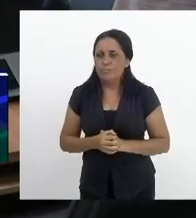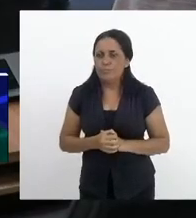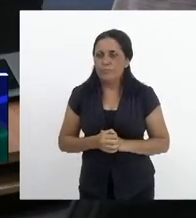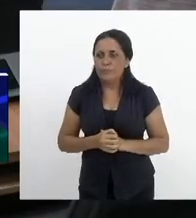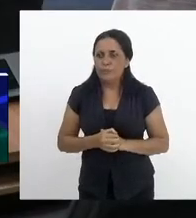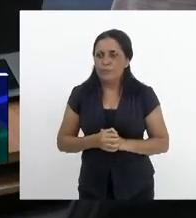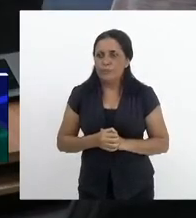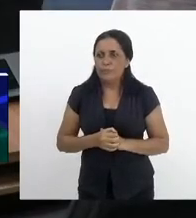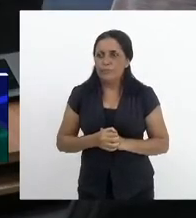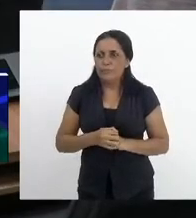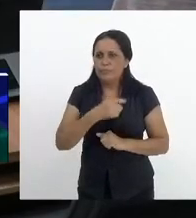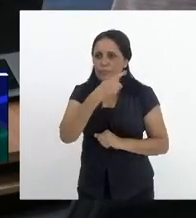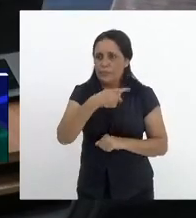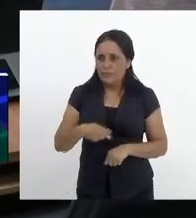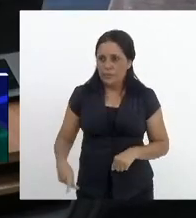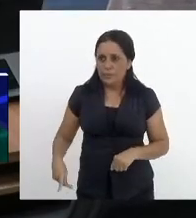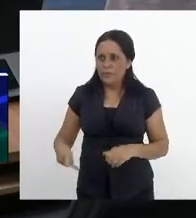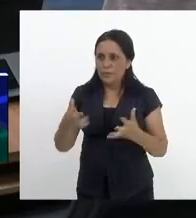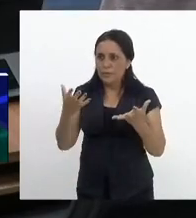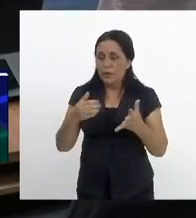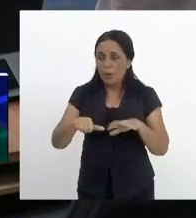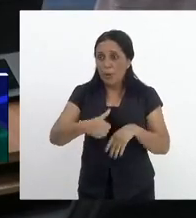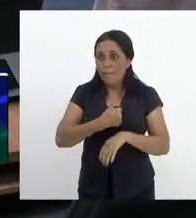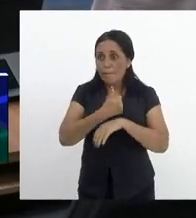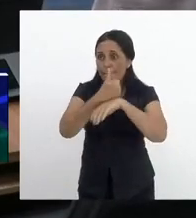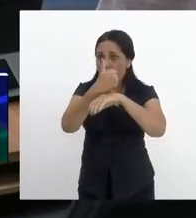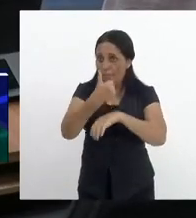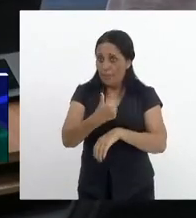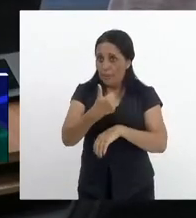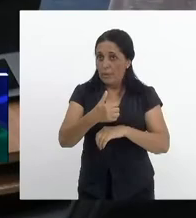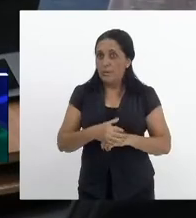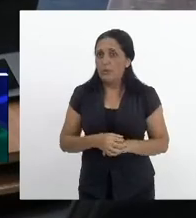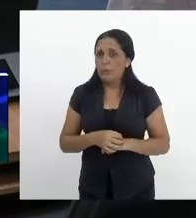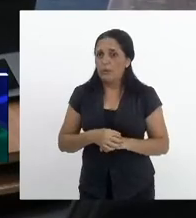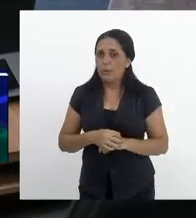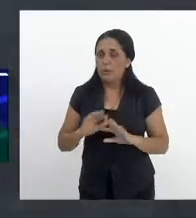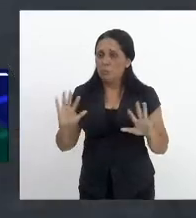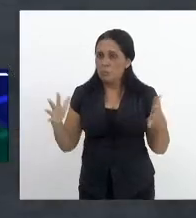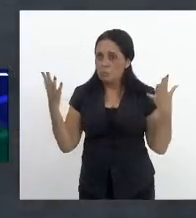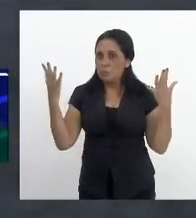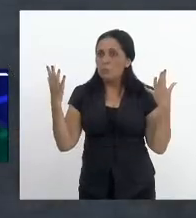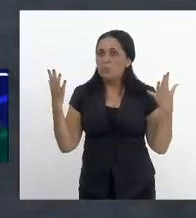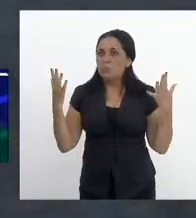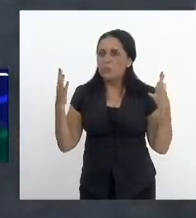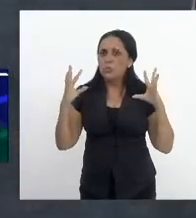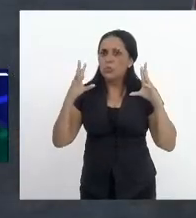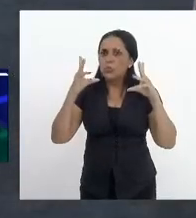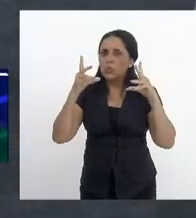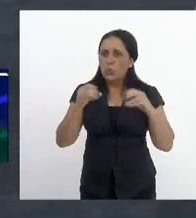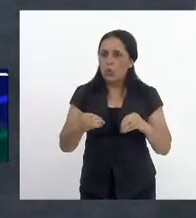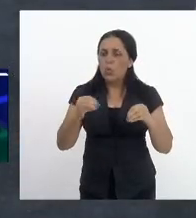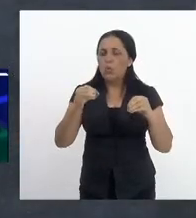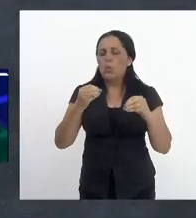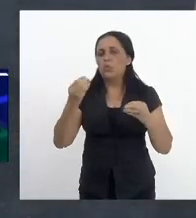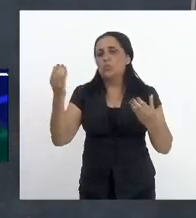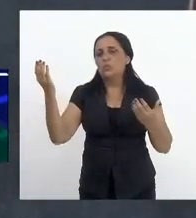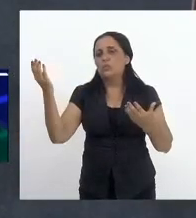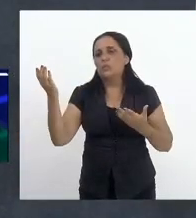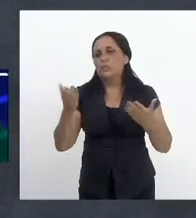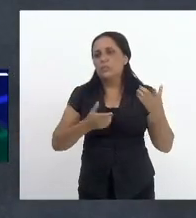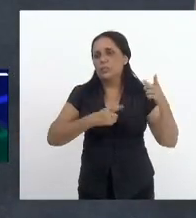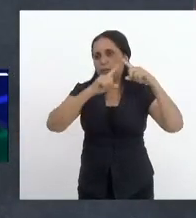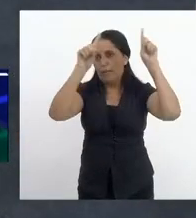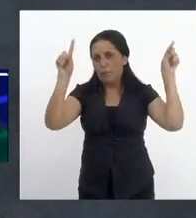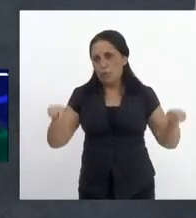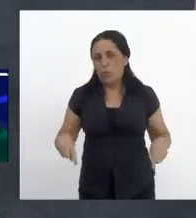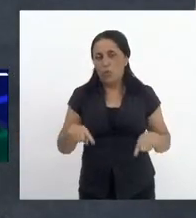Senhor presidente, quero em primeiro lugar saudar a todos os servidores, todos os auditores